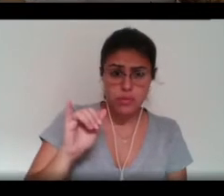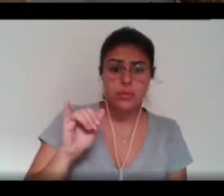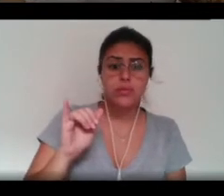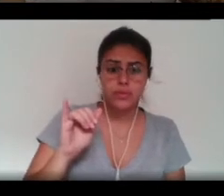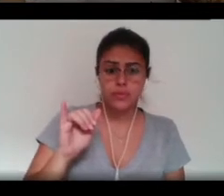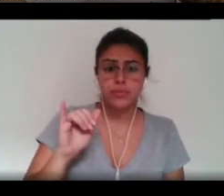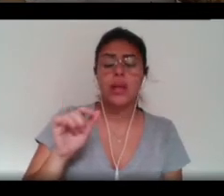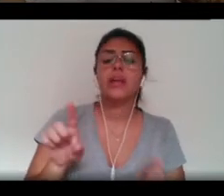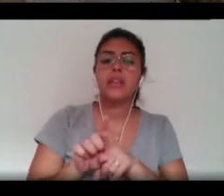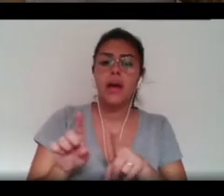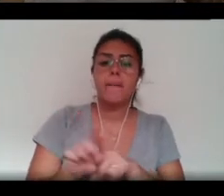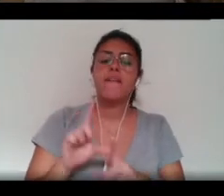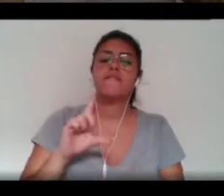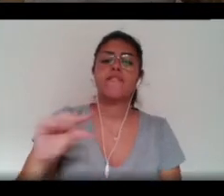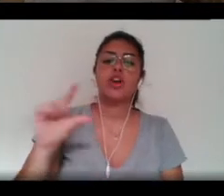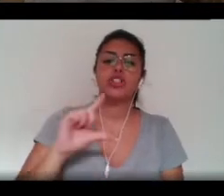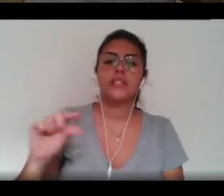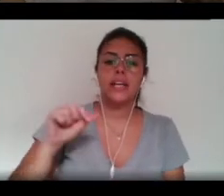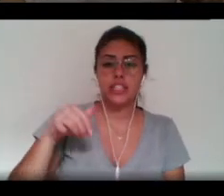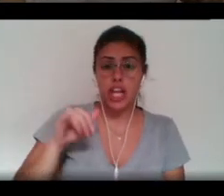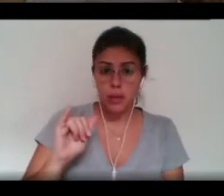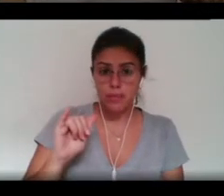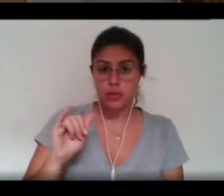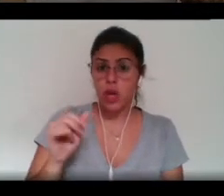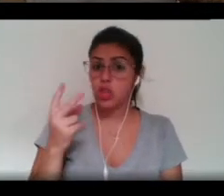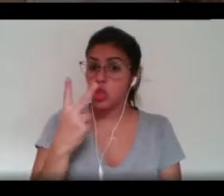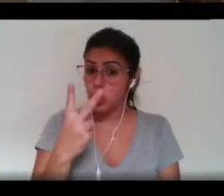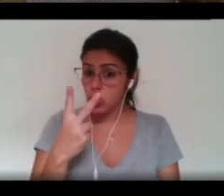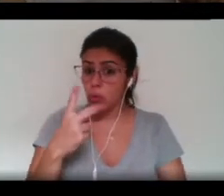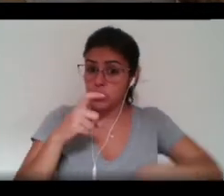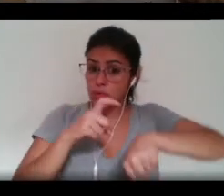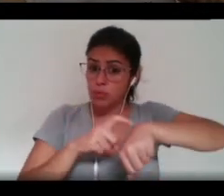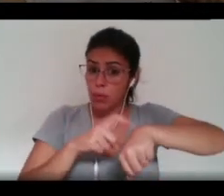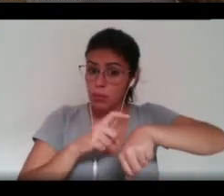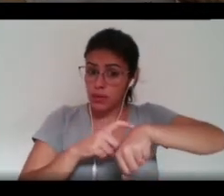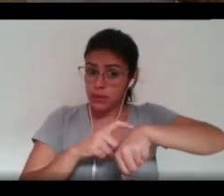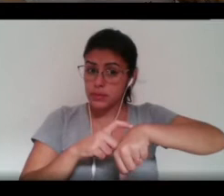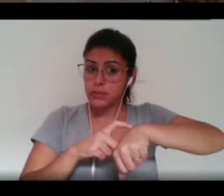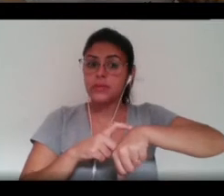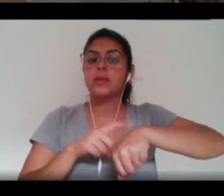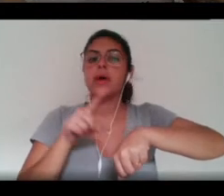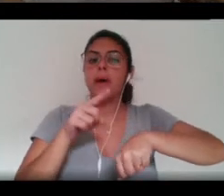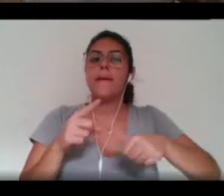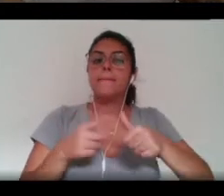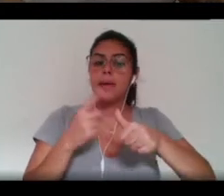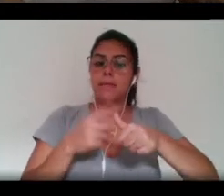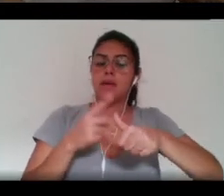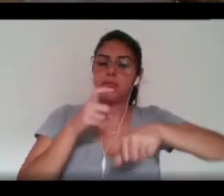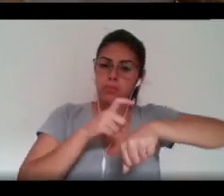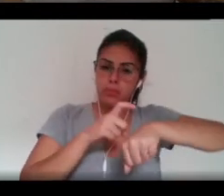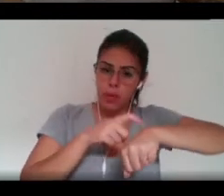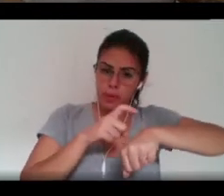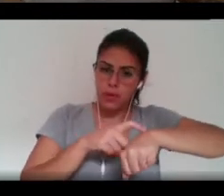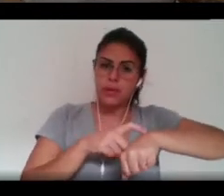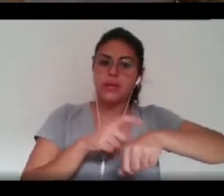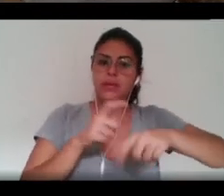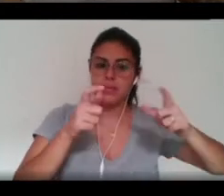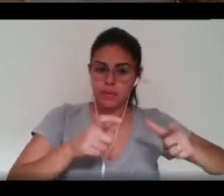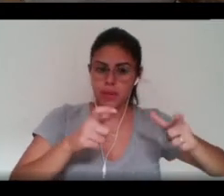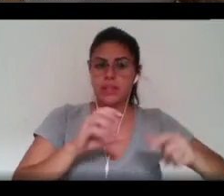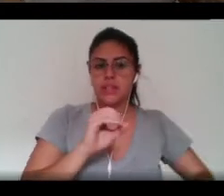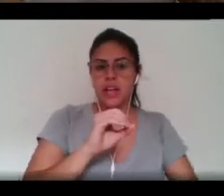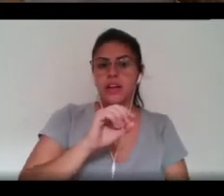seja, o y, e a velocidade, vy, em 2 instantes, né? No instante